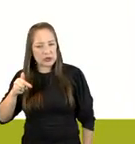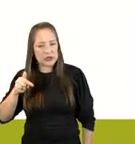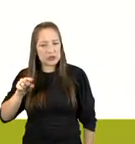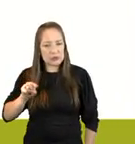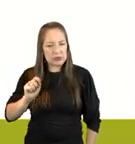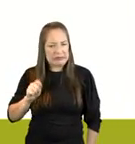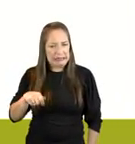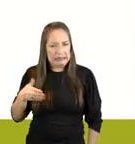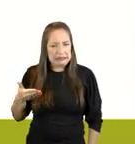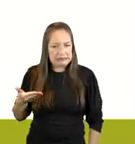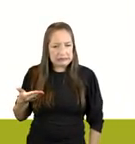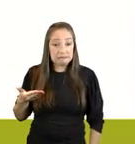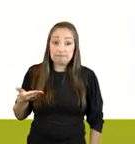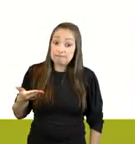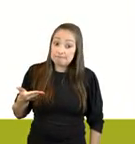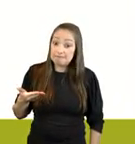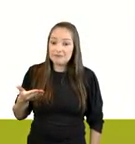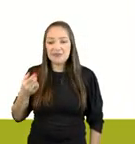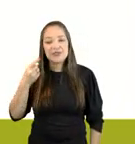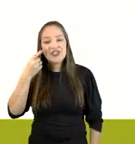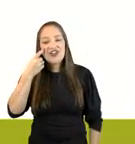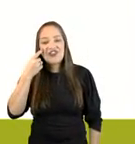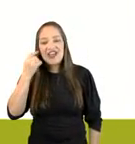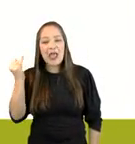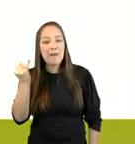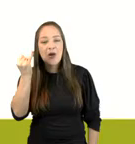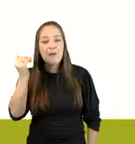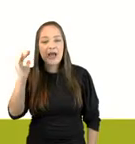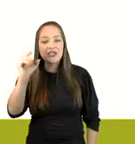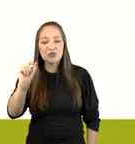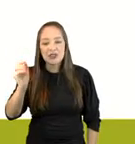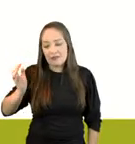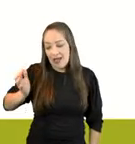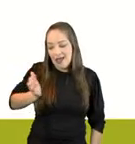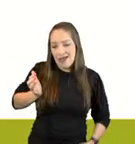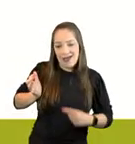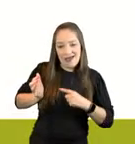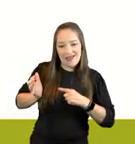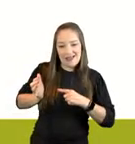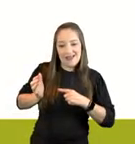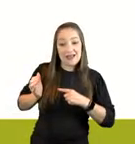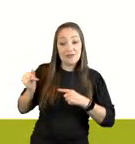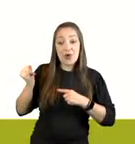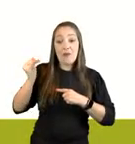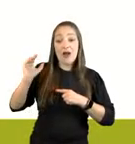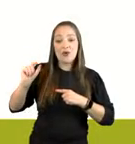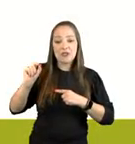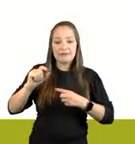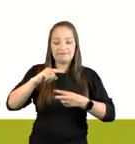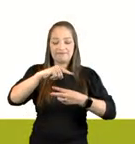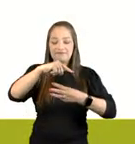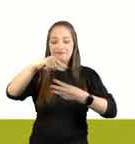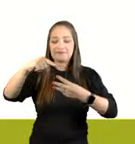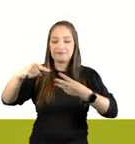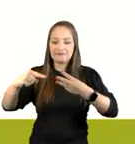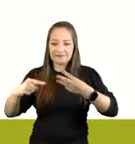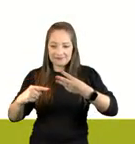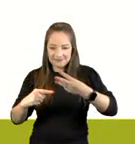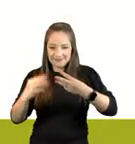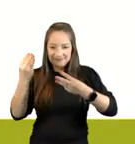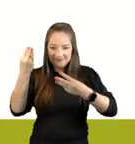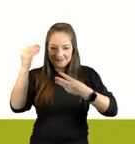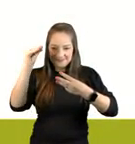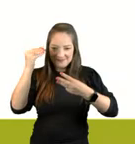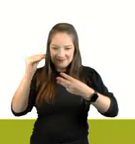Então, a gente vai ver o que importa para a riqueza. A gente tem 3 fatores aqui que a gente colocou